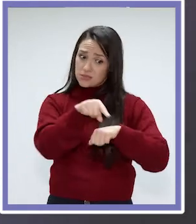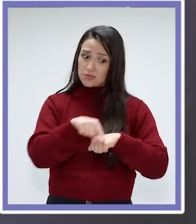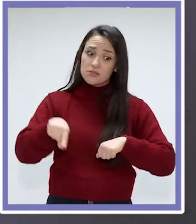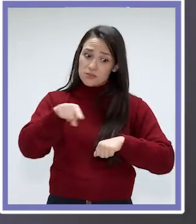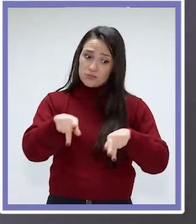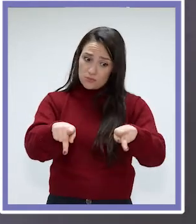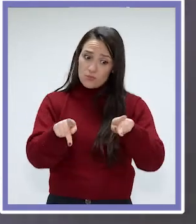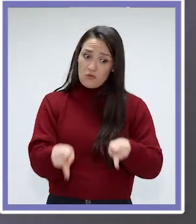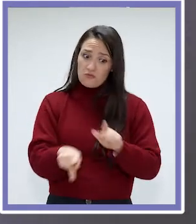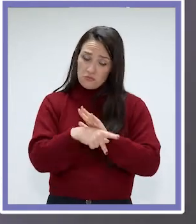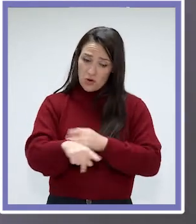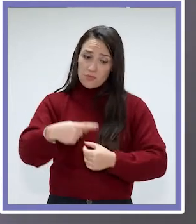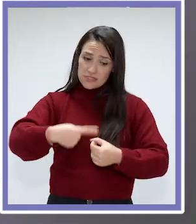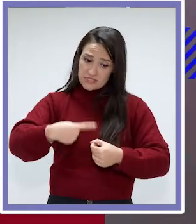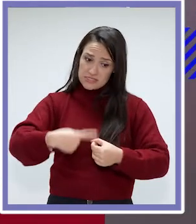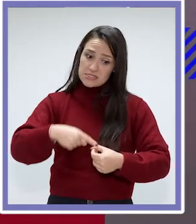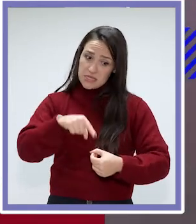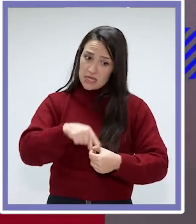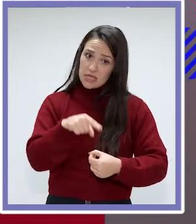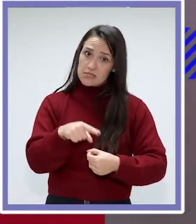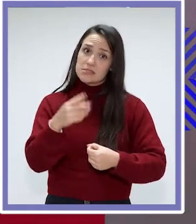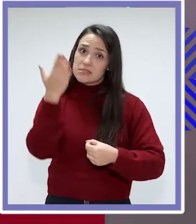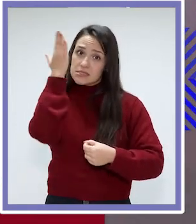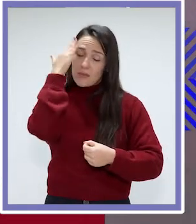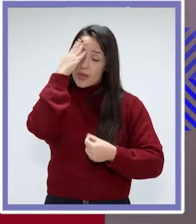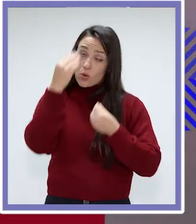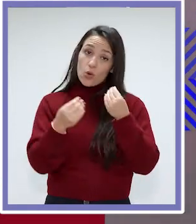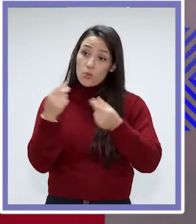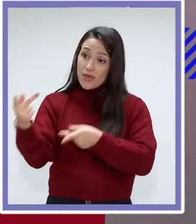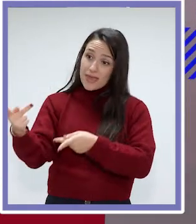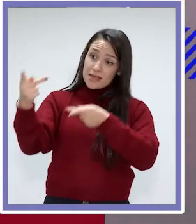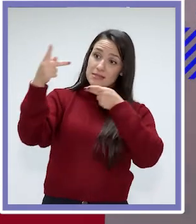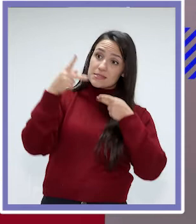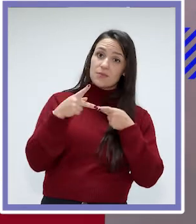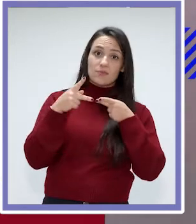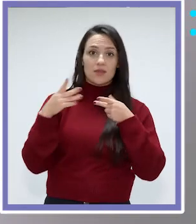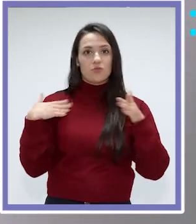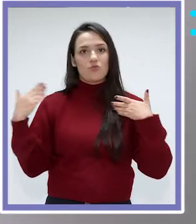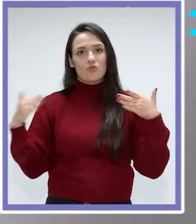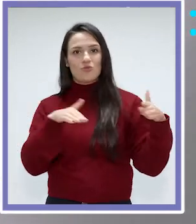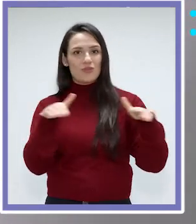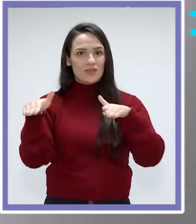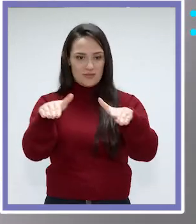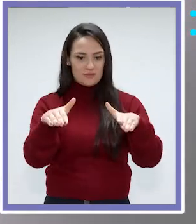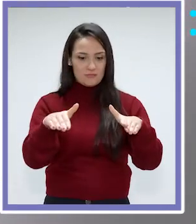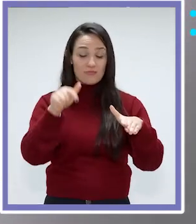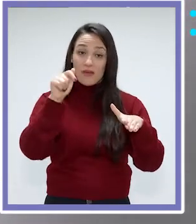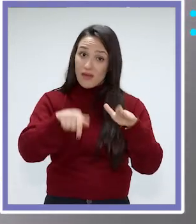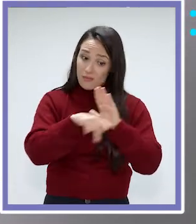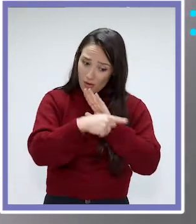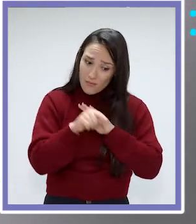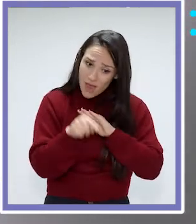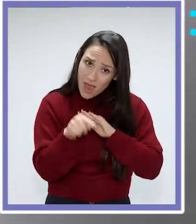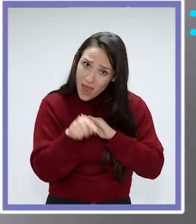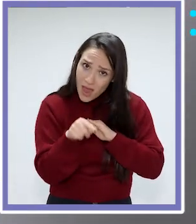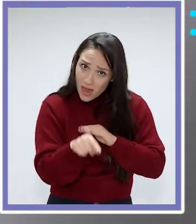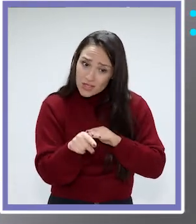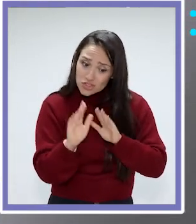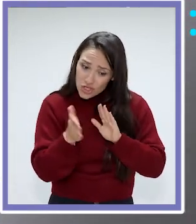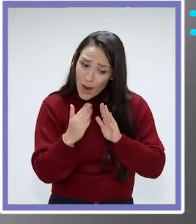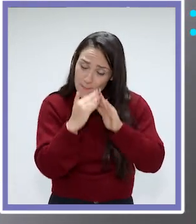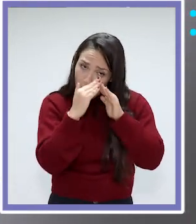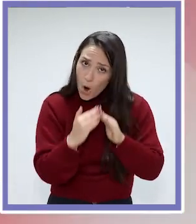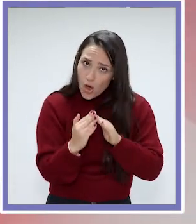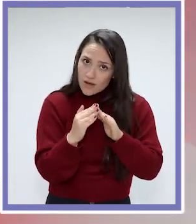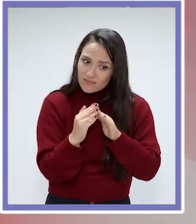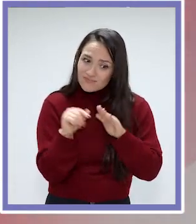daquela cidade para poder receber esse turista. Então, que sejam pessoas daquela cidade, né? Que elas tenham empregabilidade,